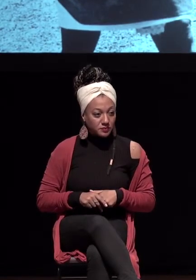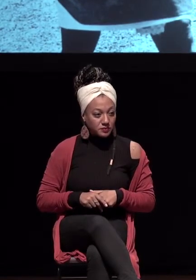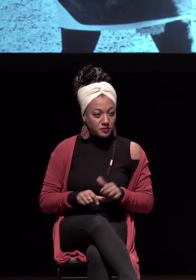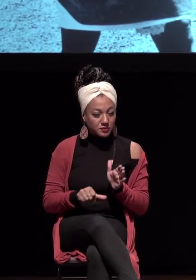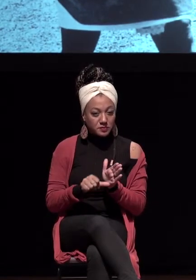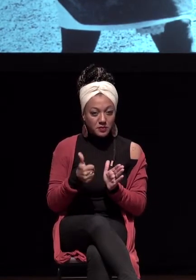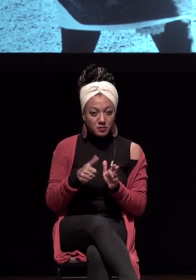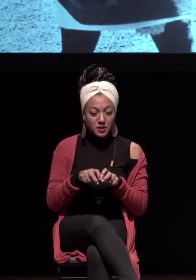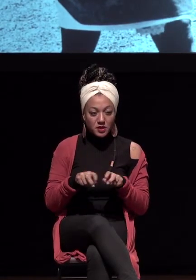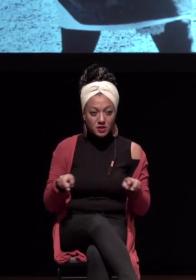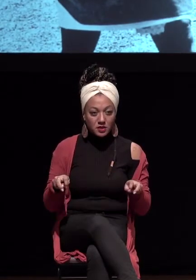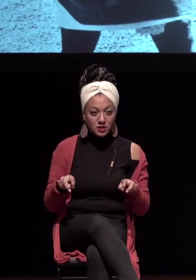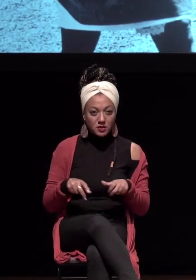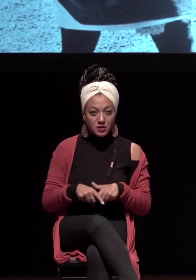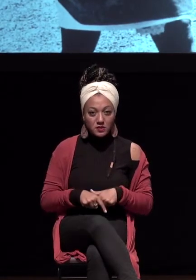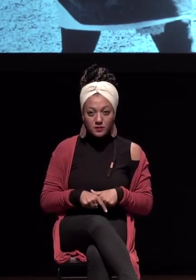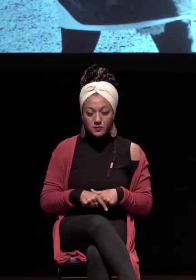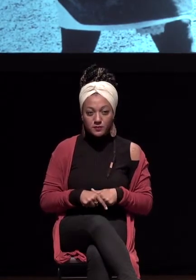Primeira fila.